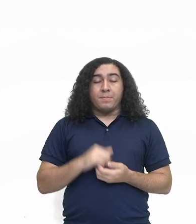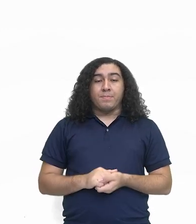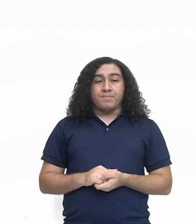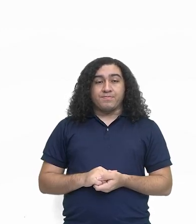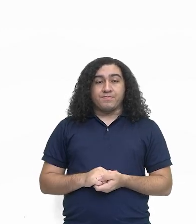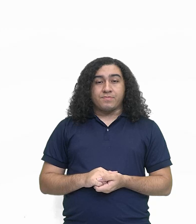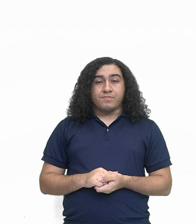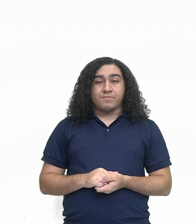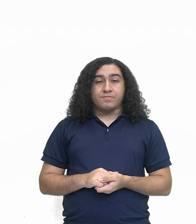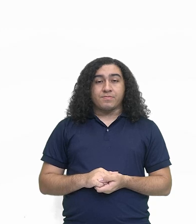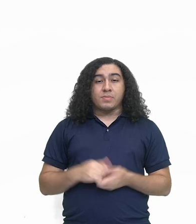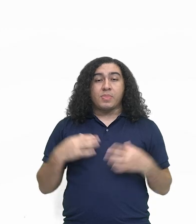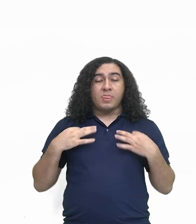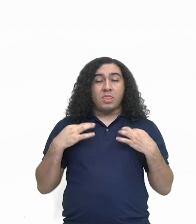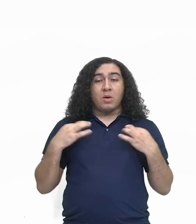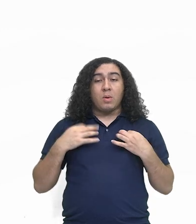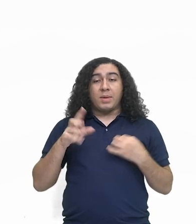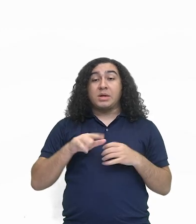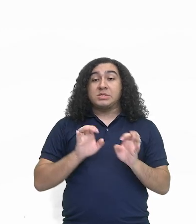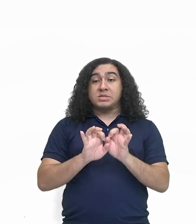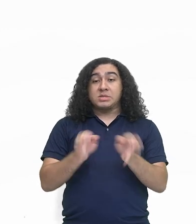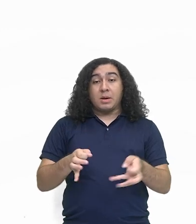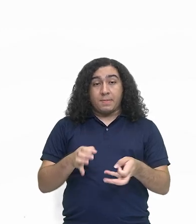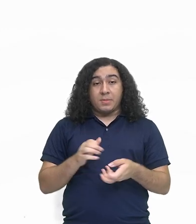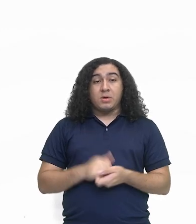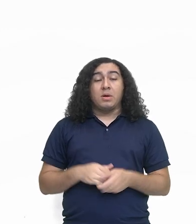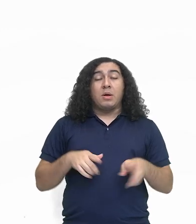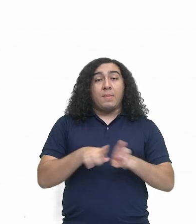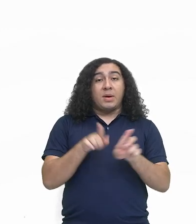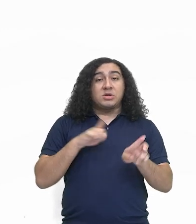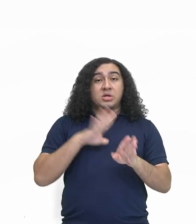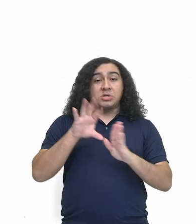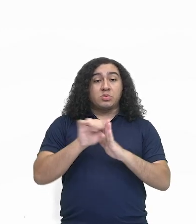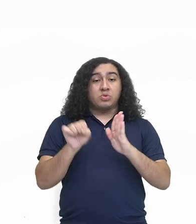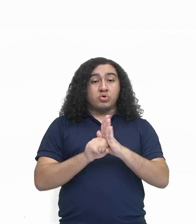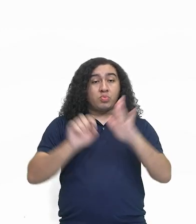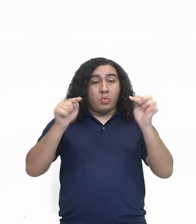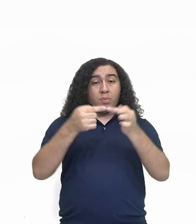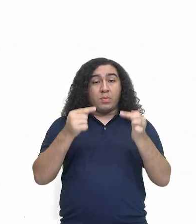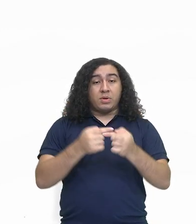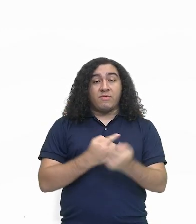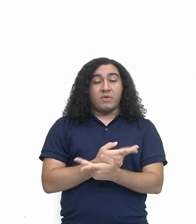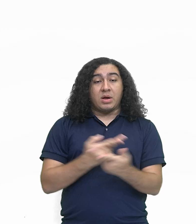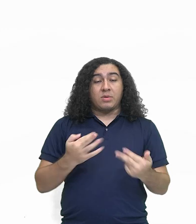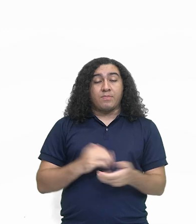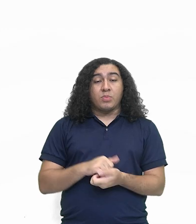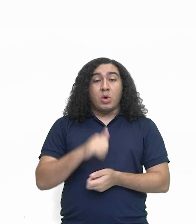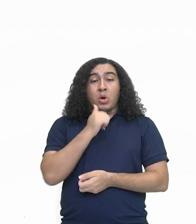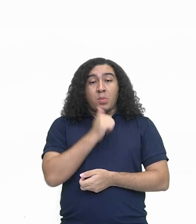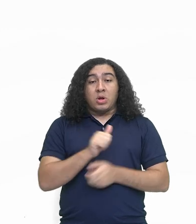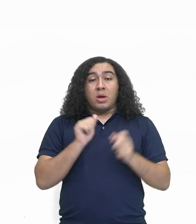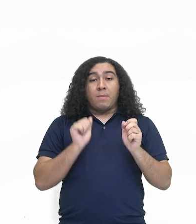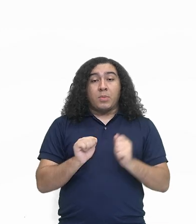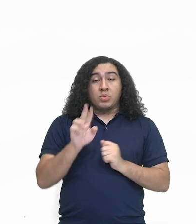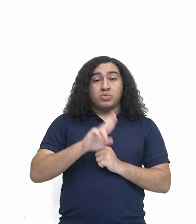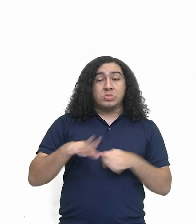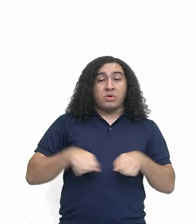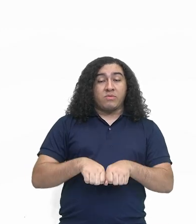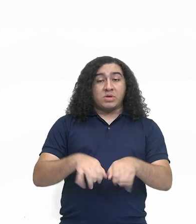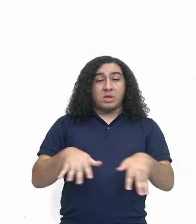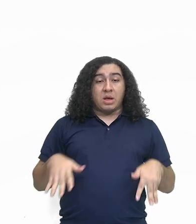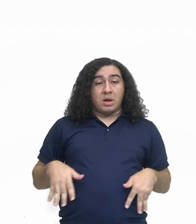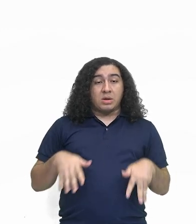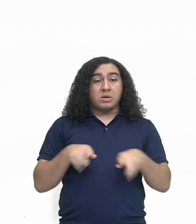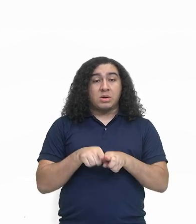Os trajes utilizados na Sussa são simples, mas cheios de simbolismo. As mulheres costumam vestir saias